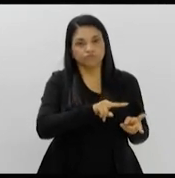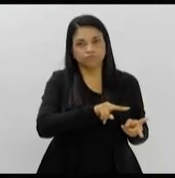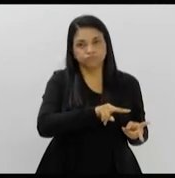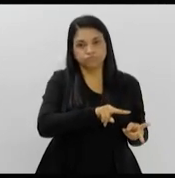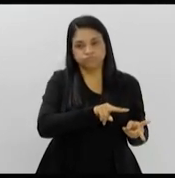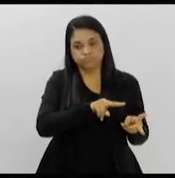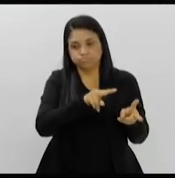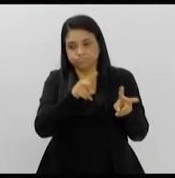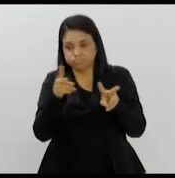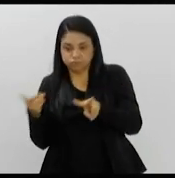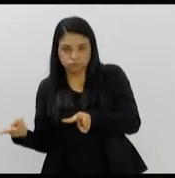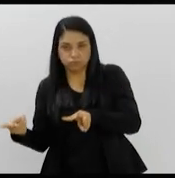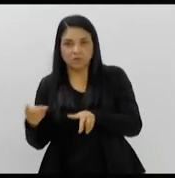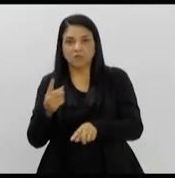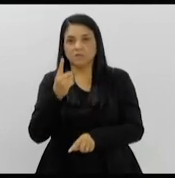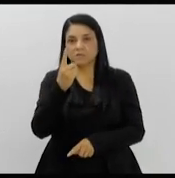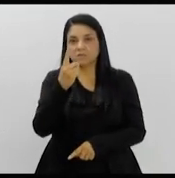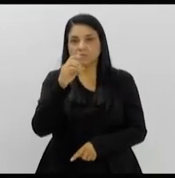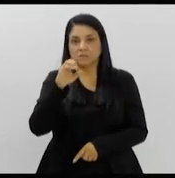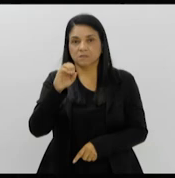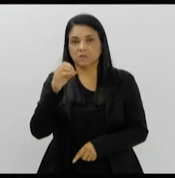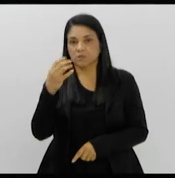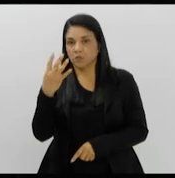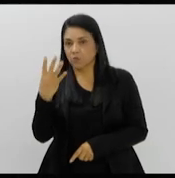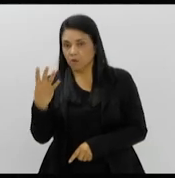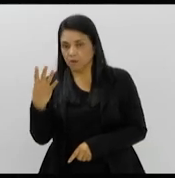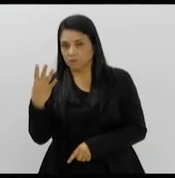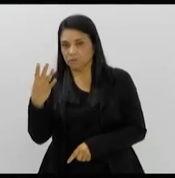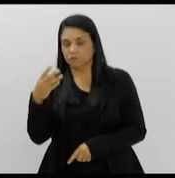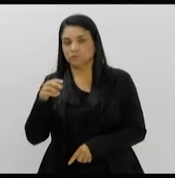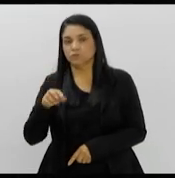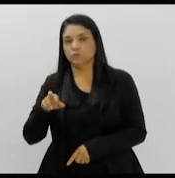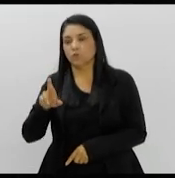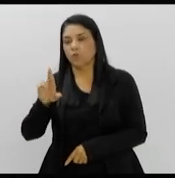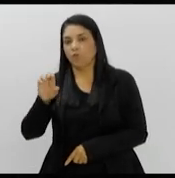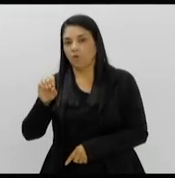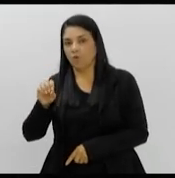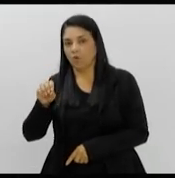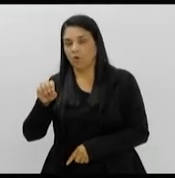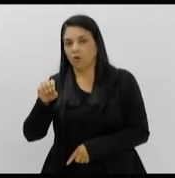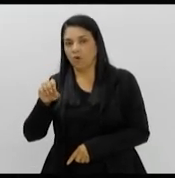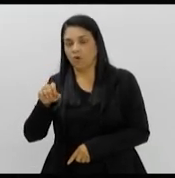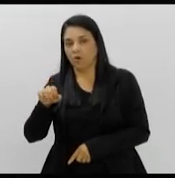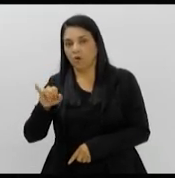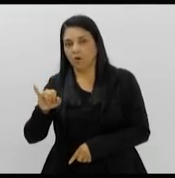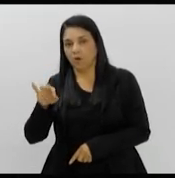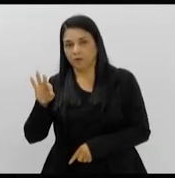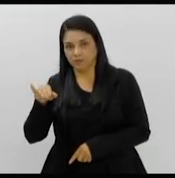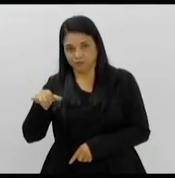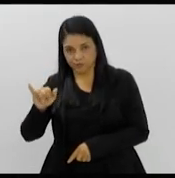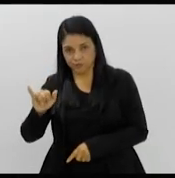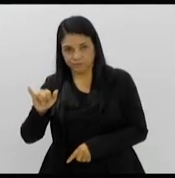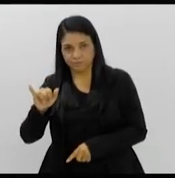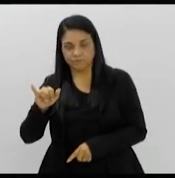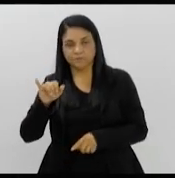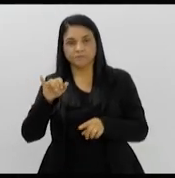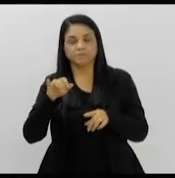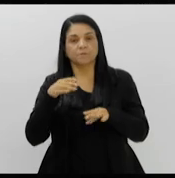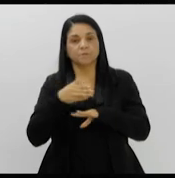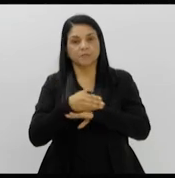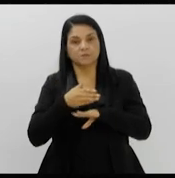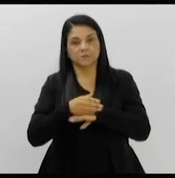104 que é participação especial e jogar isso pra fonte